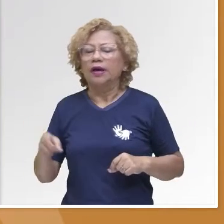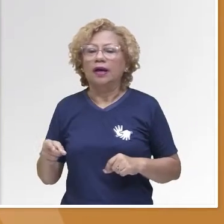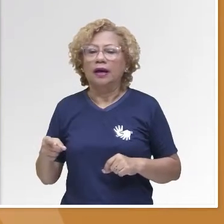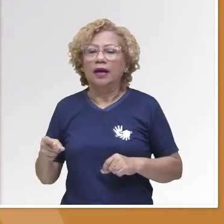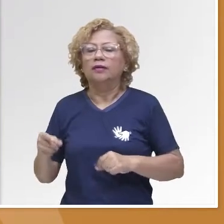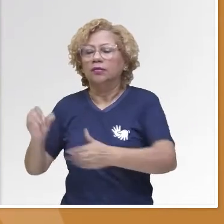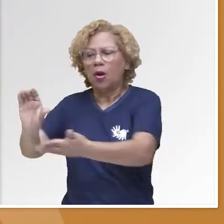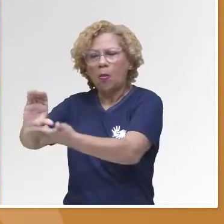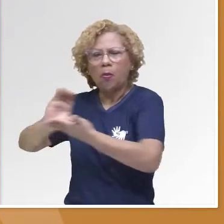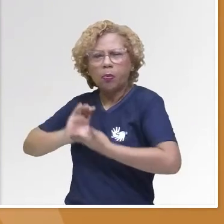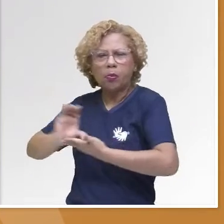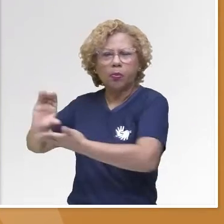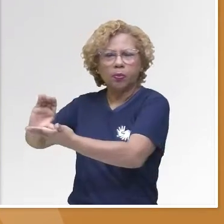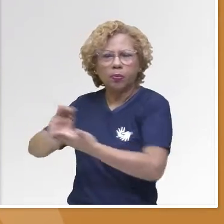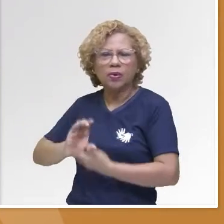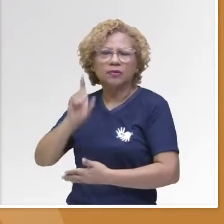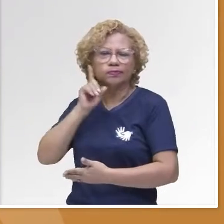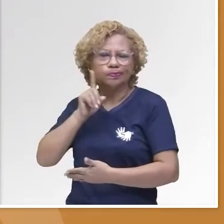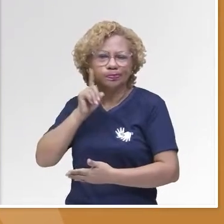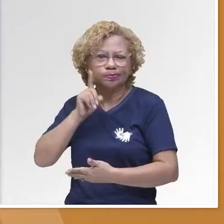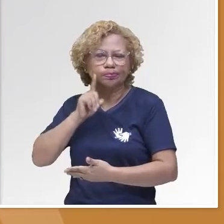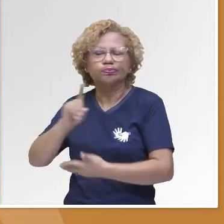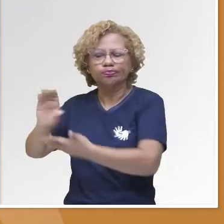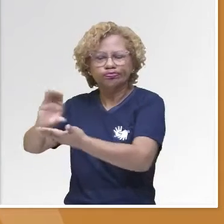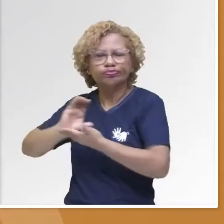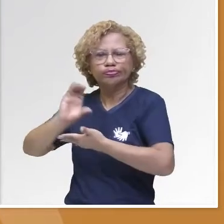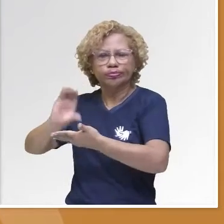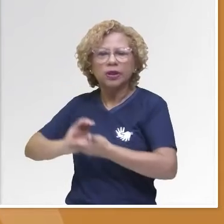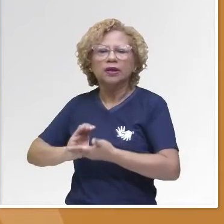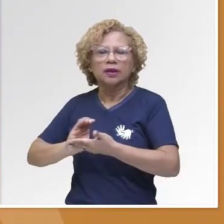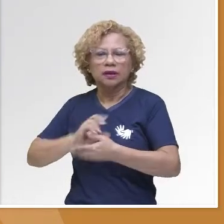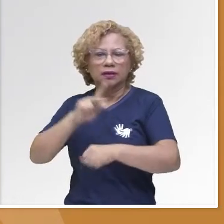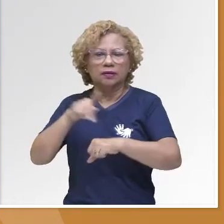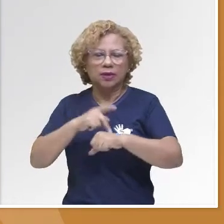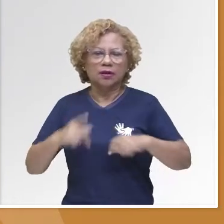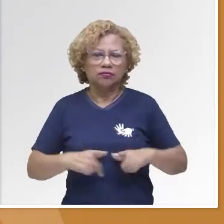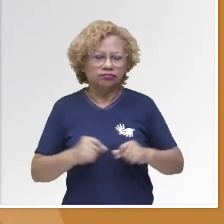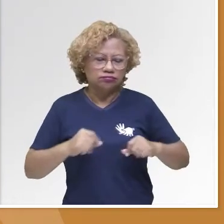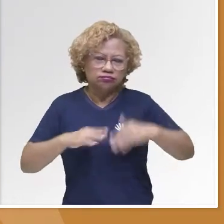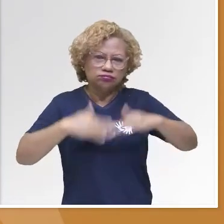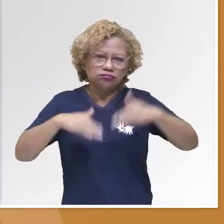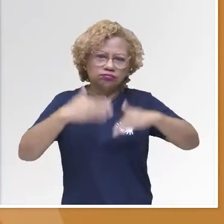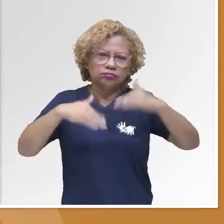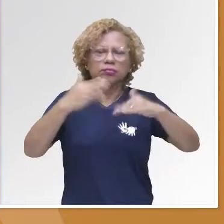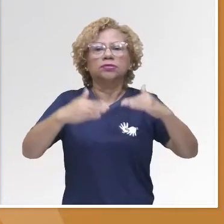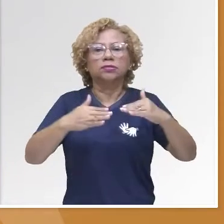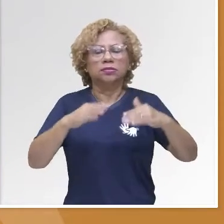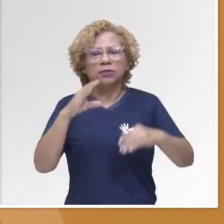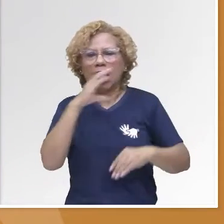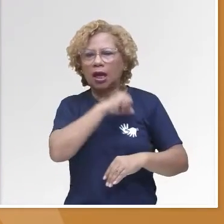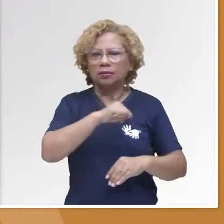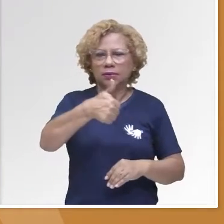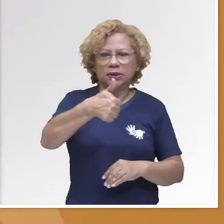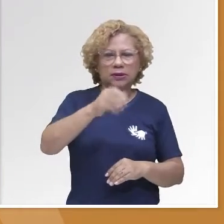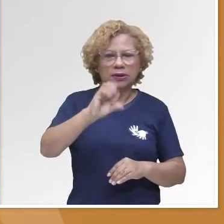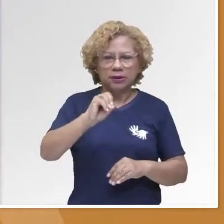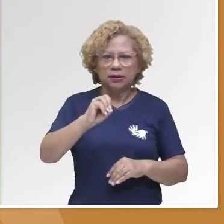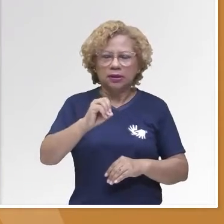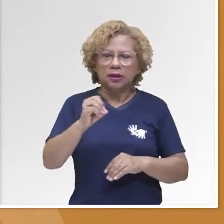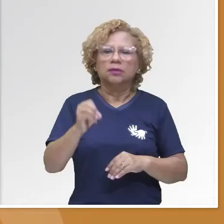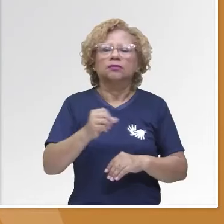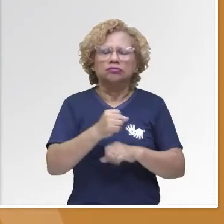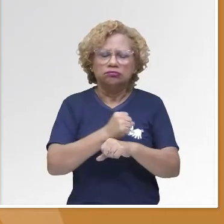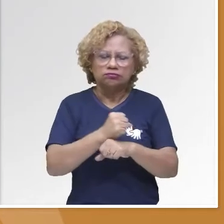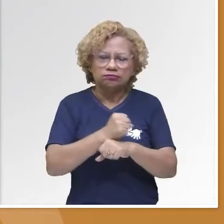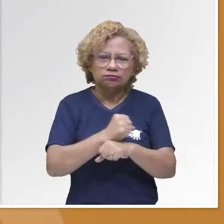a se desenvolver, em apenas 10 anos vai ocorrer um milagre econômico. Então, a gente verifica que, com a ajuda